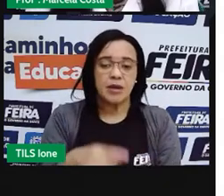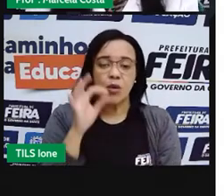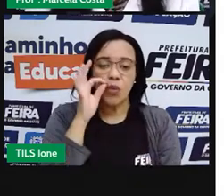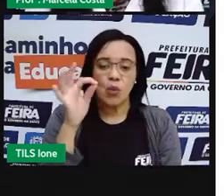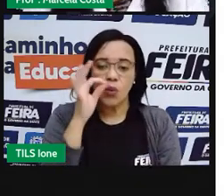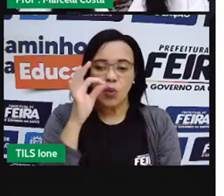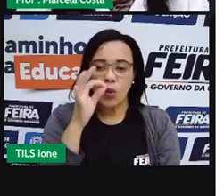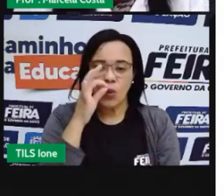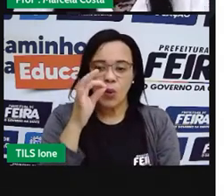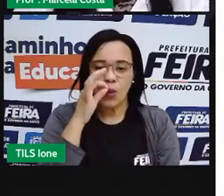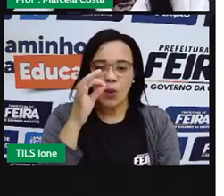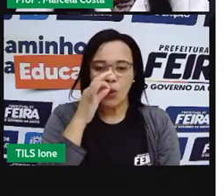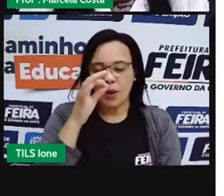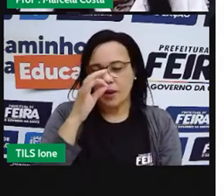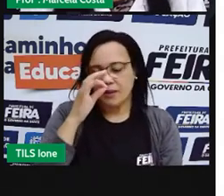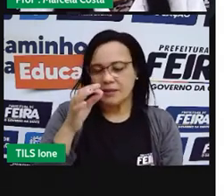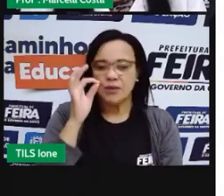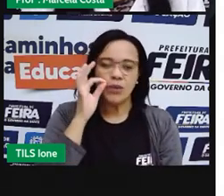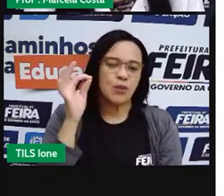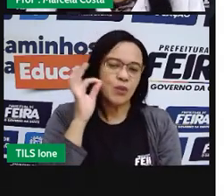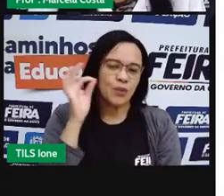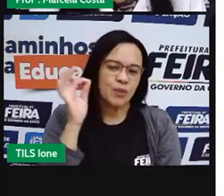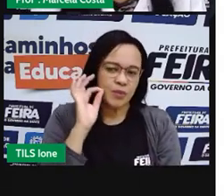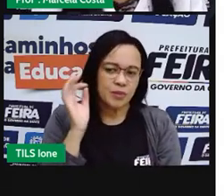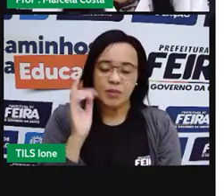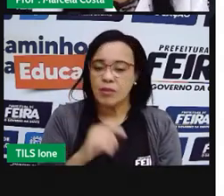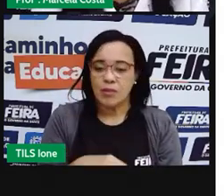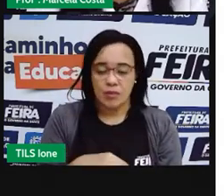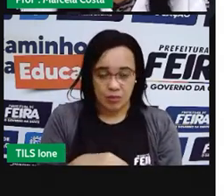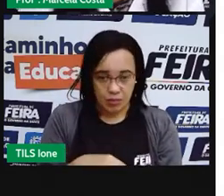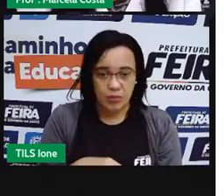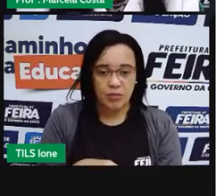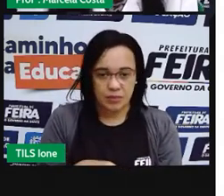Então, esses, crianças, são alguns dos títulos dos